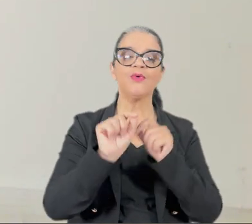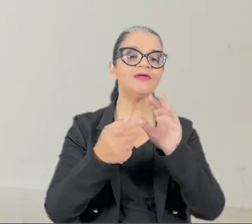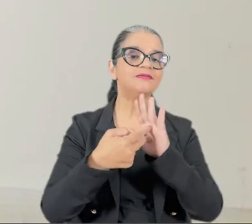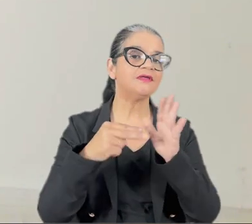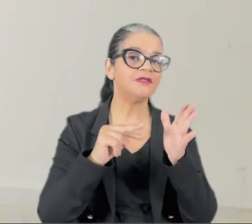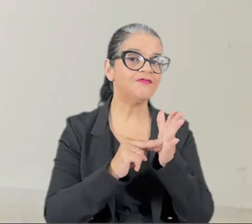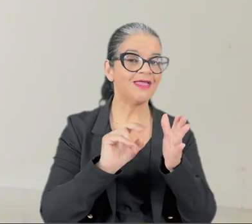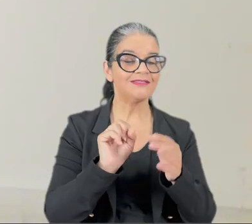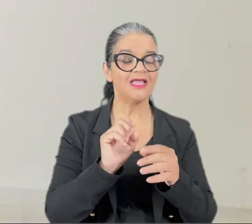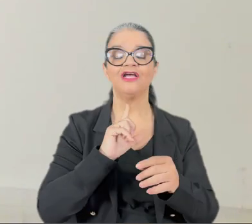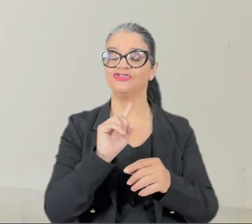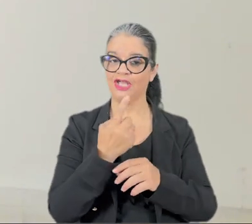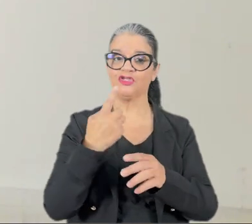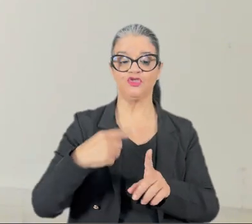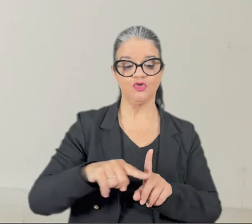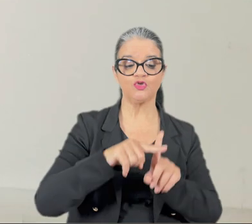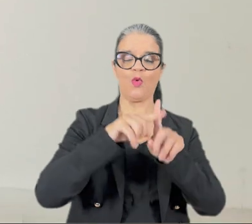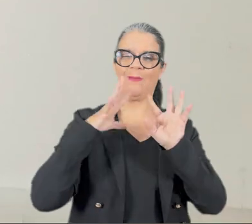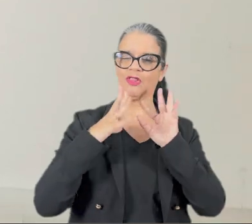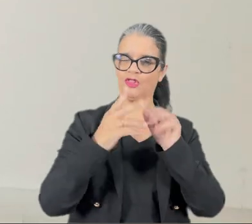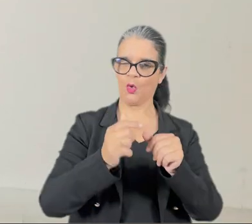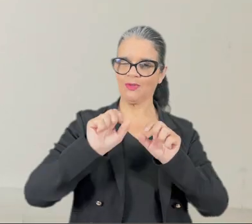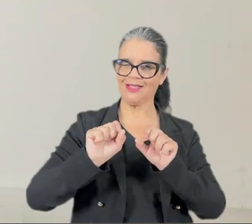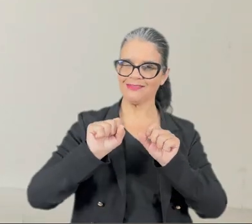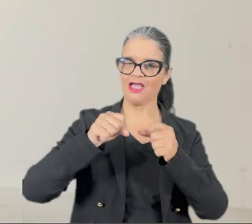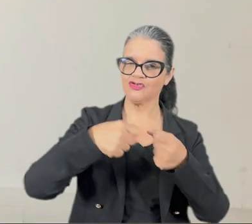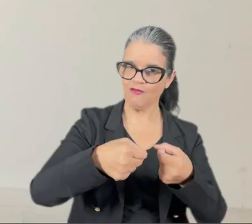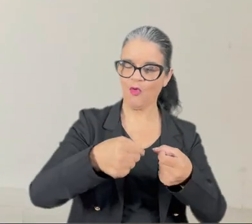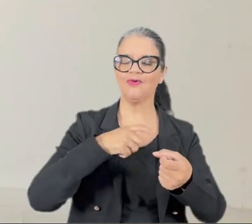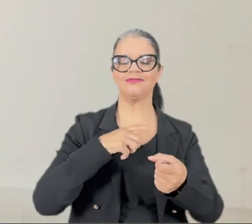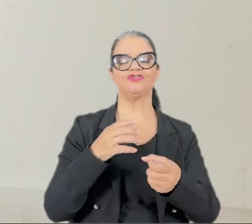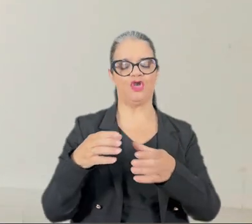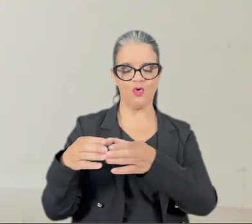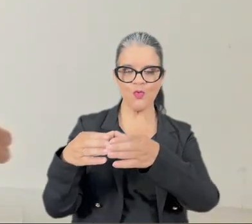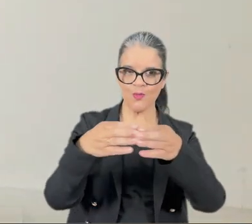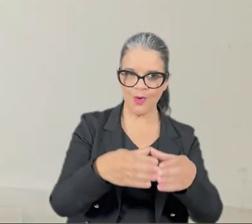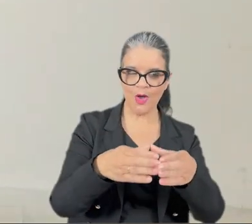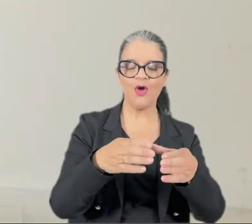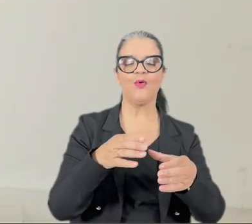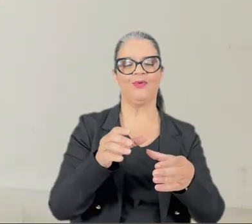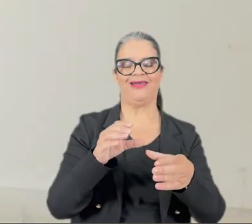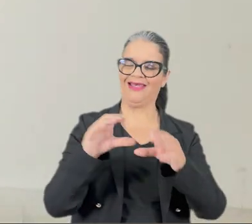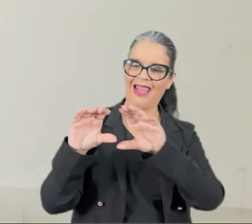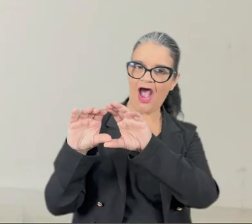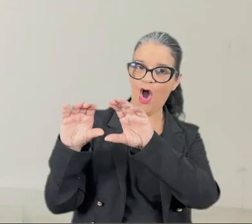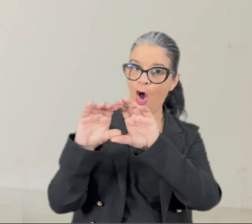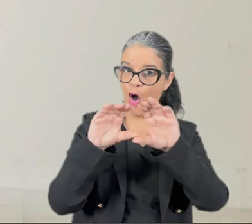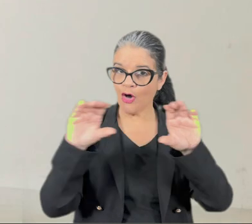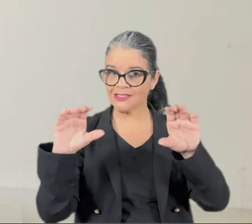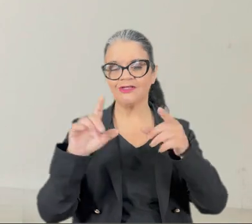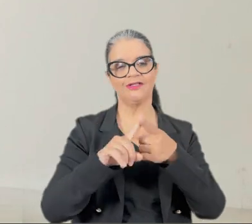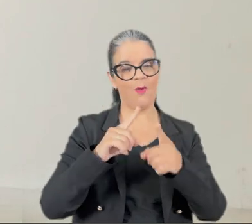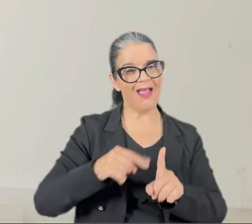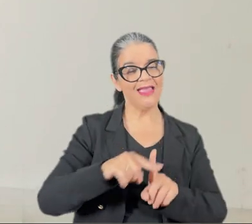que significa que se a gente soma todas as forças que atuam no bloco na horizontal, essa